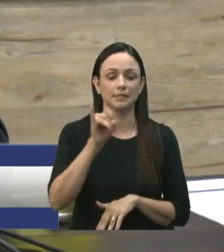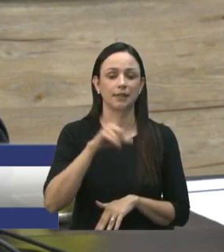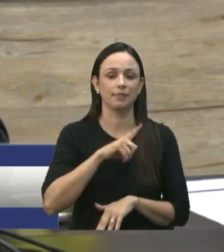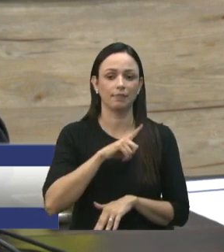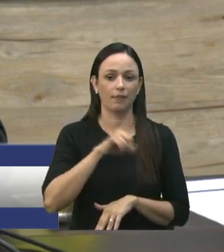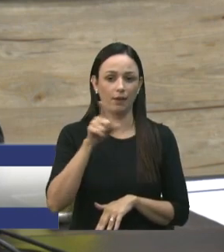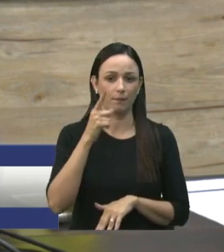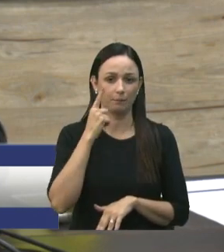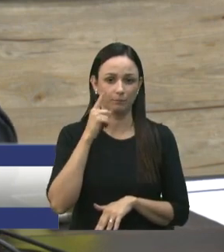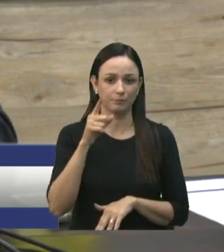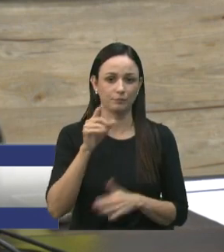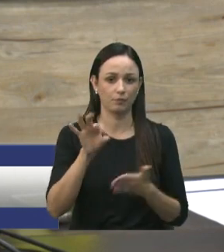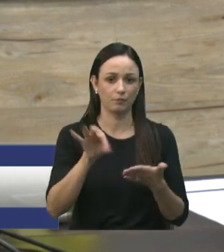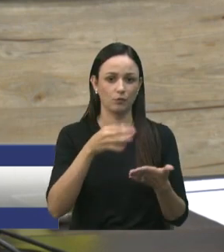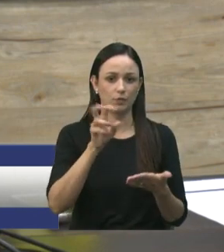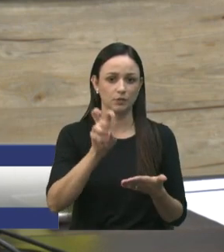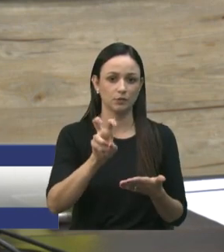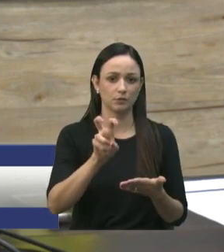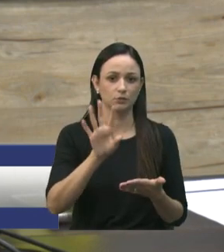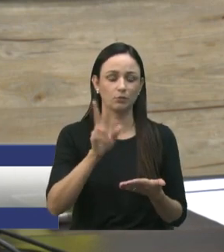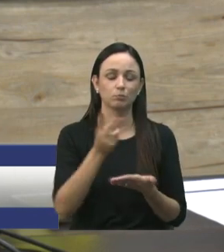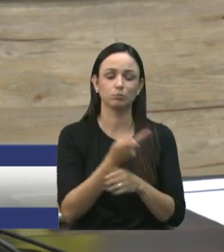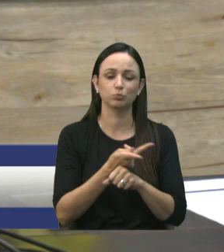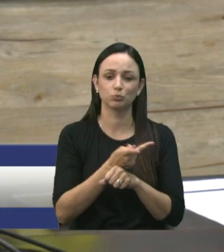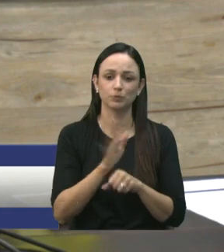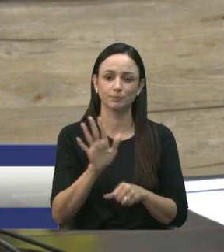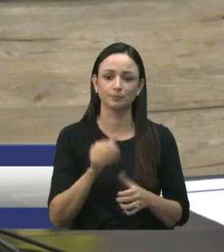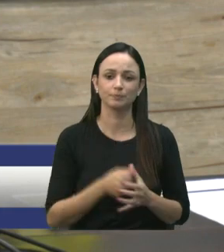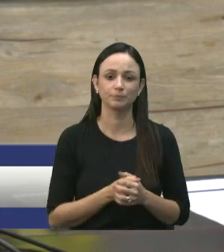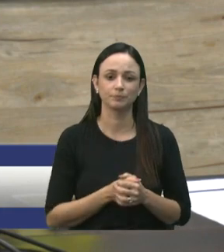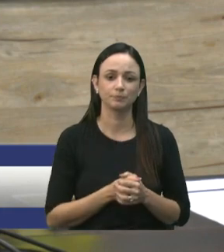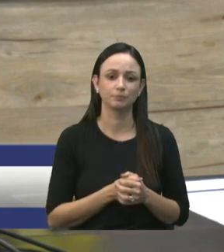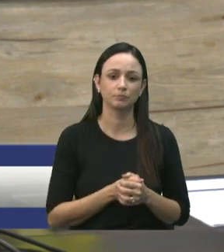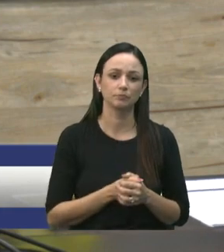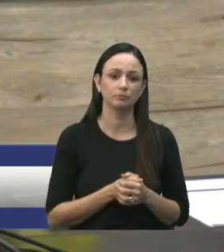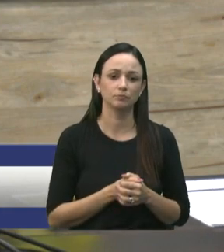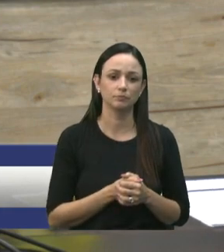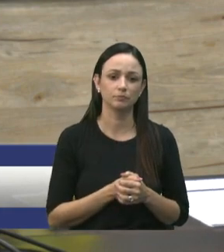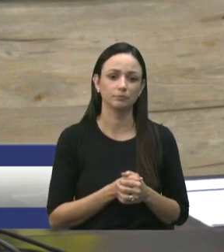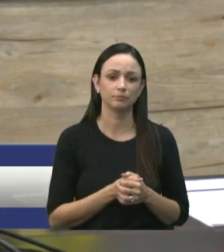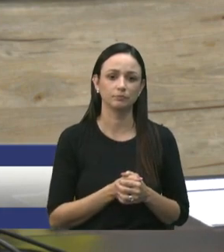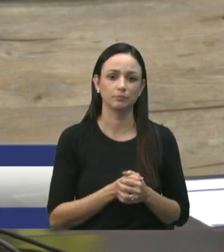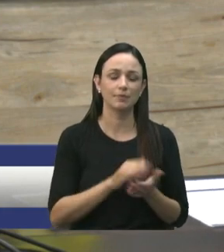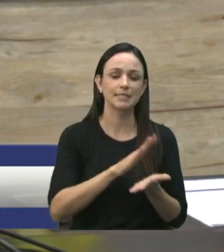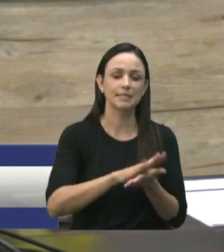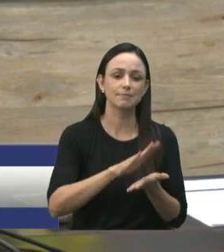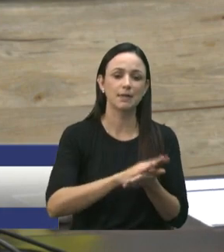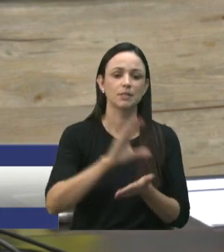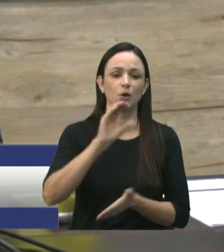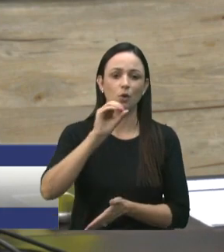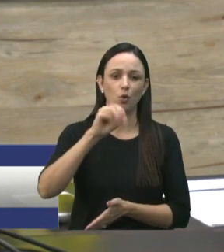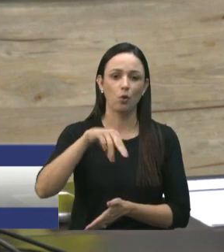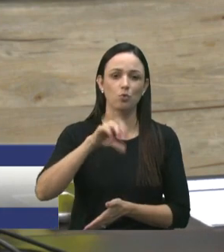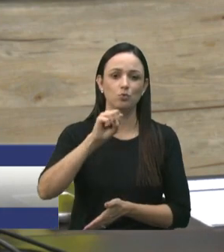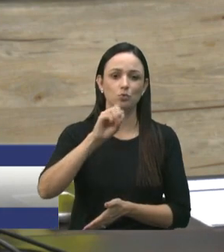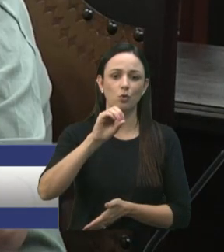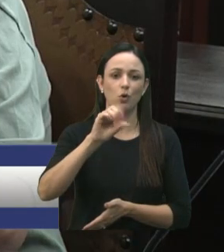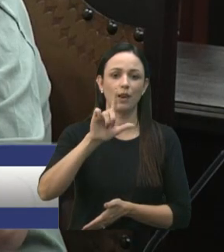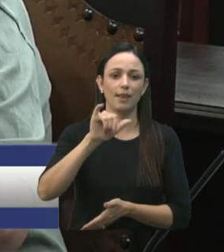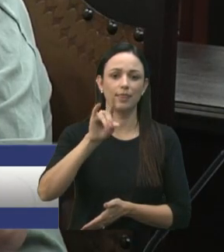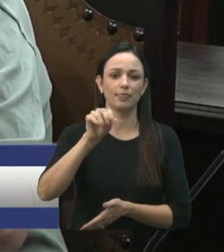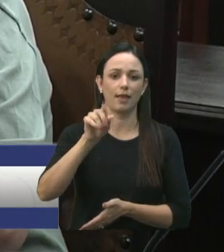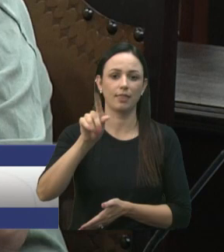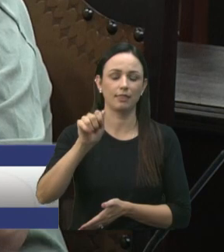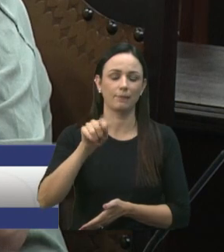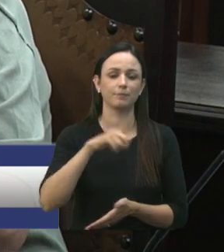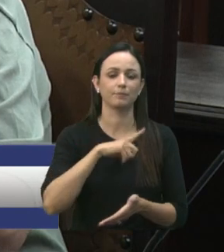Isso, página 5, me permita só procurar aqui. Isso, a página 5, despesas consolidadas. Isso. Aí tem